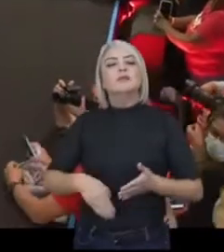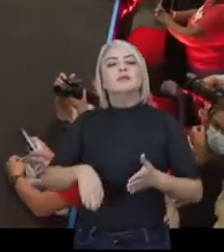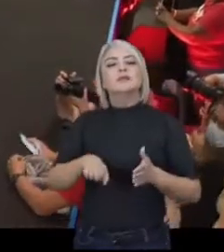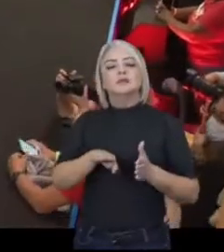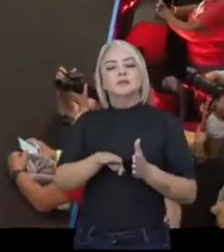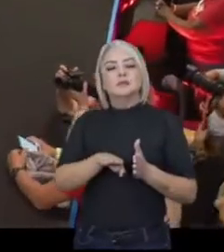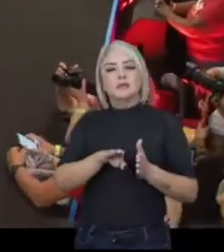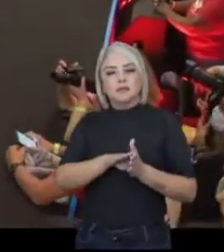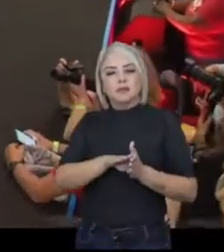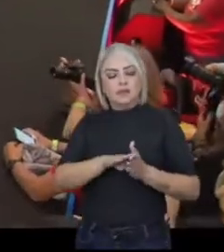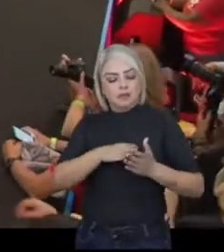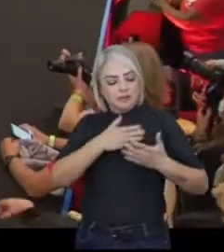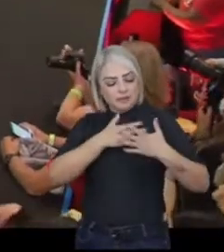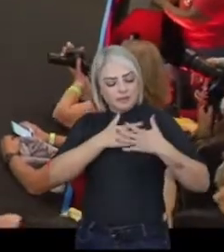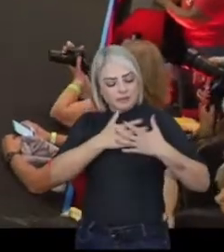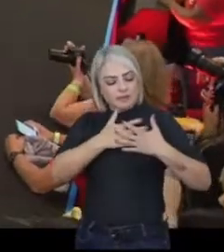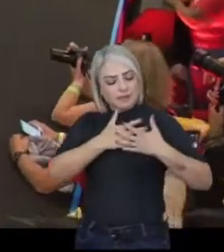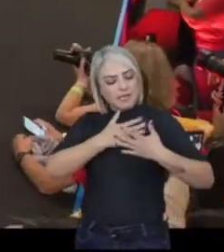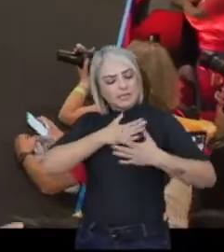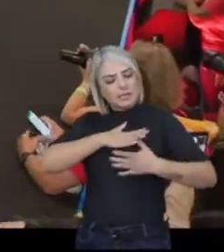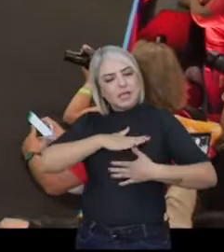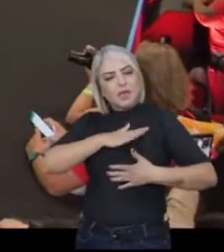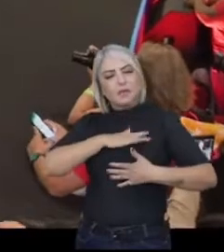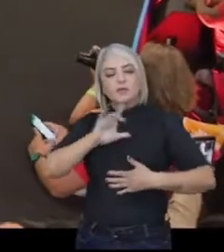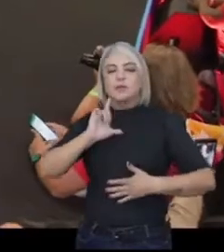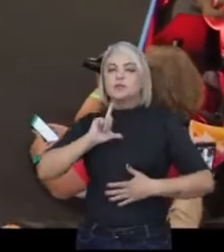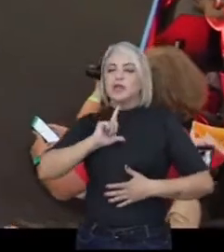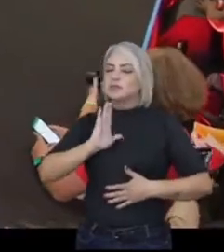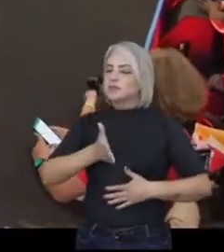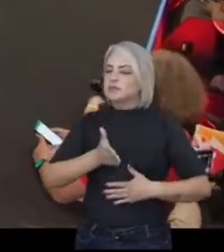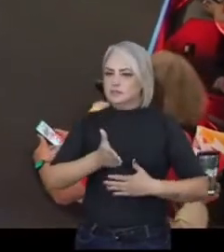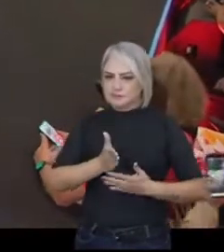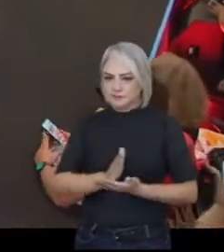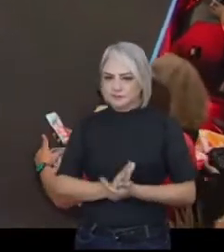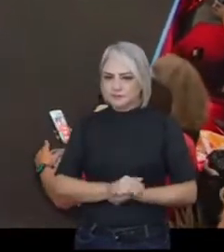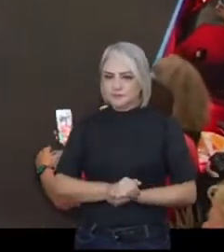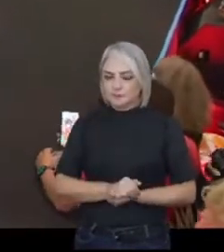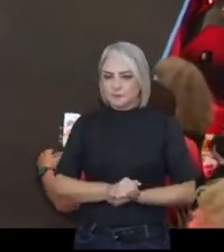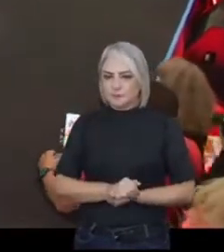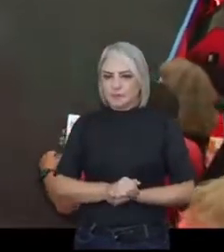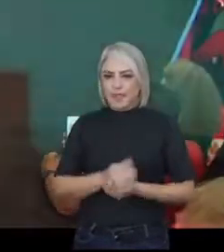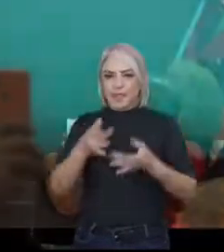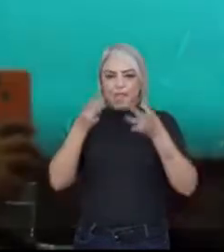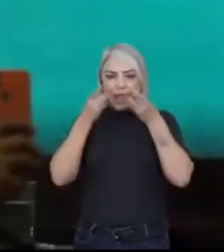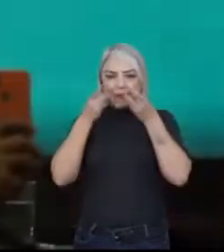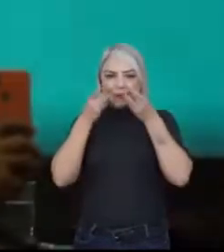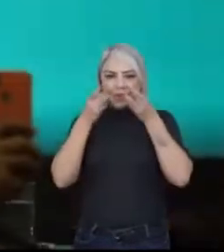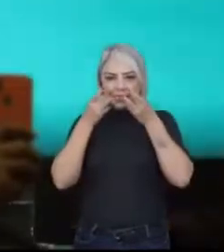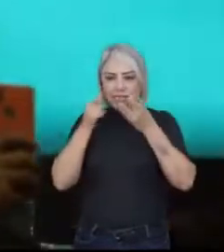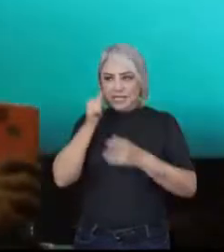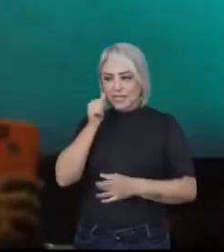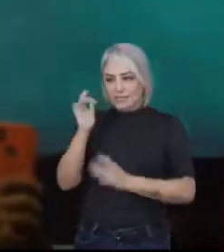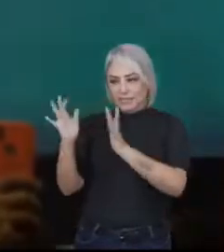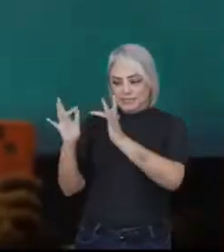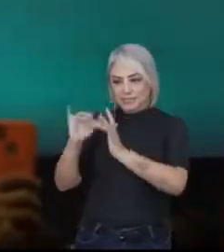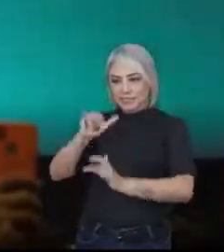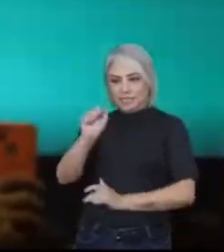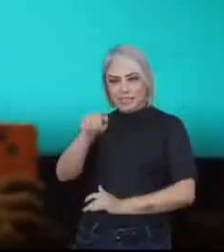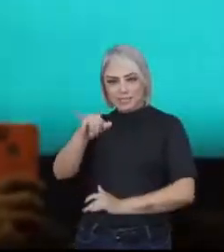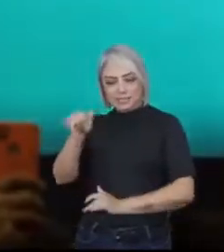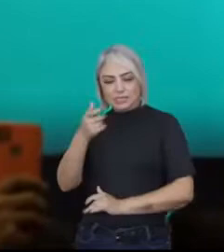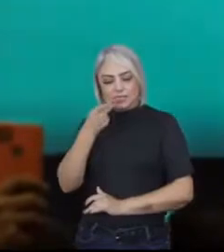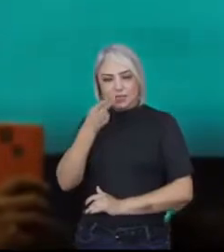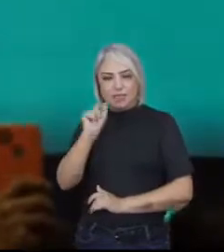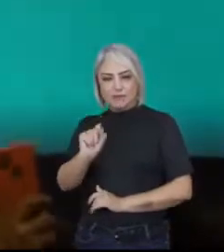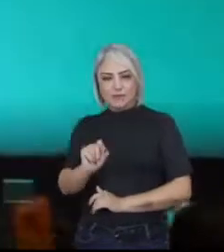coração mais brando do que eu já tive em qualquer momento. A presença da Janja aqui e o que ela falou é